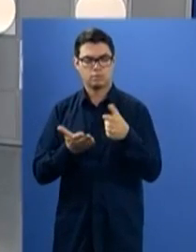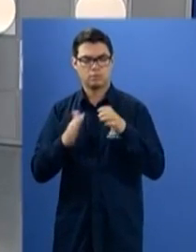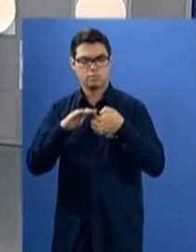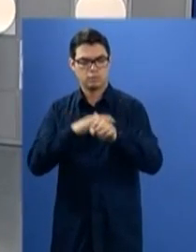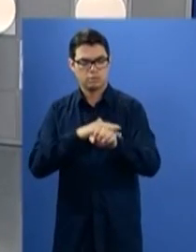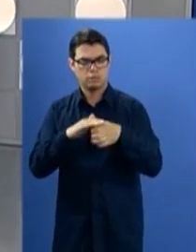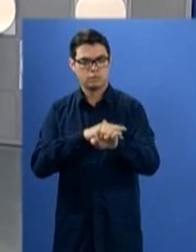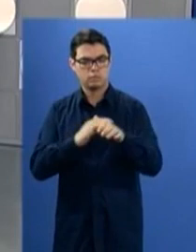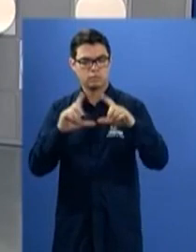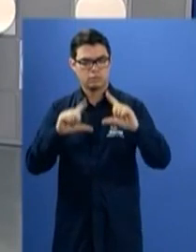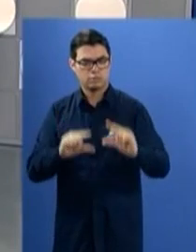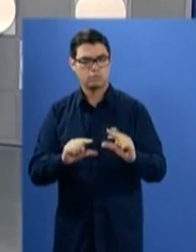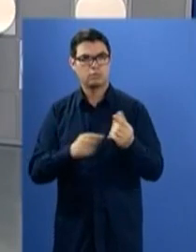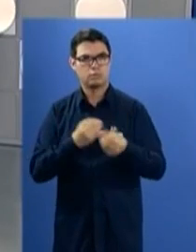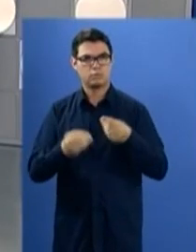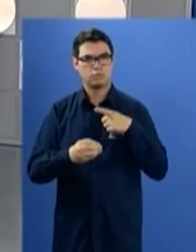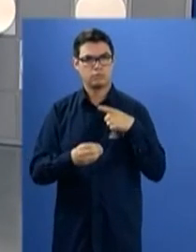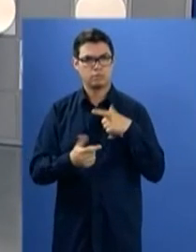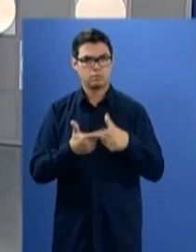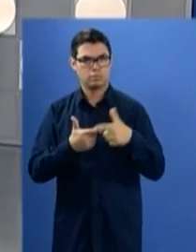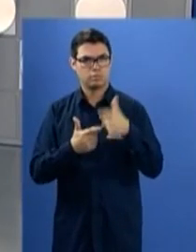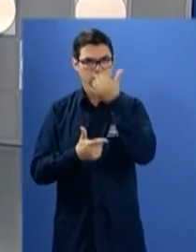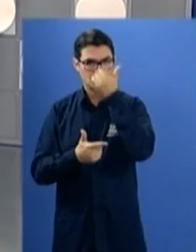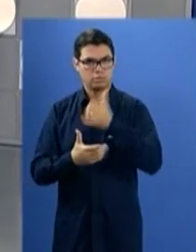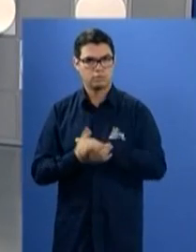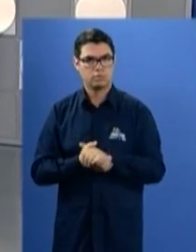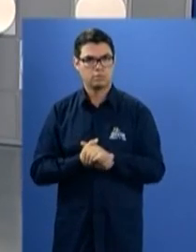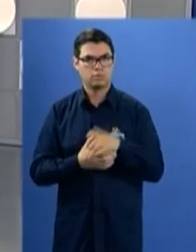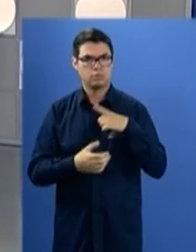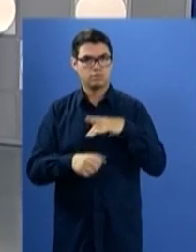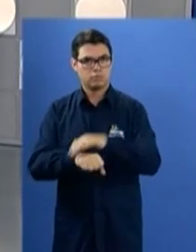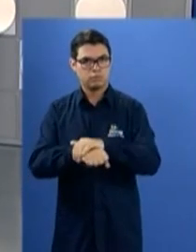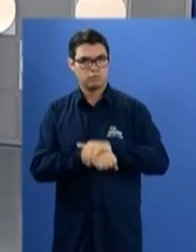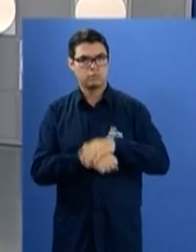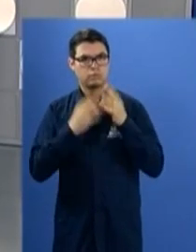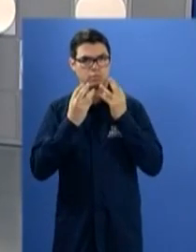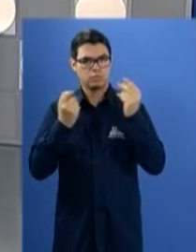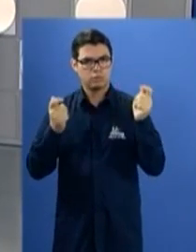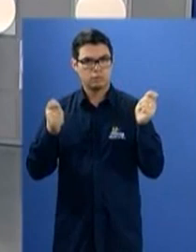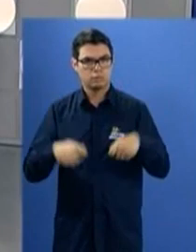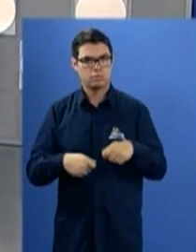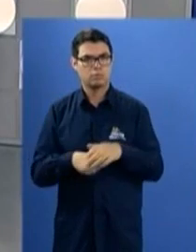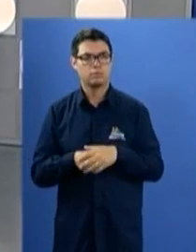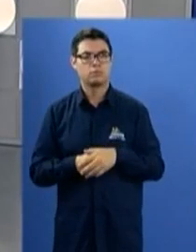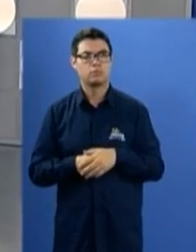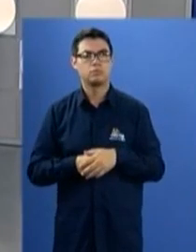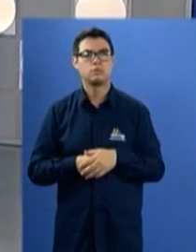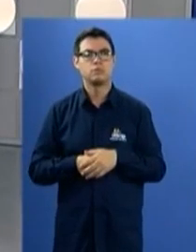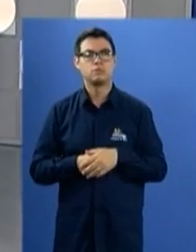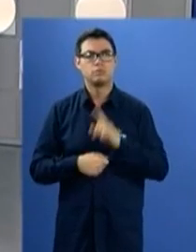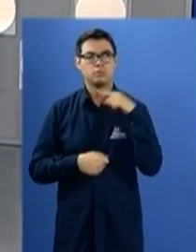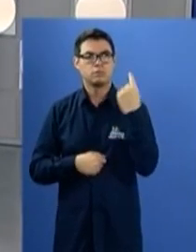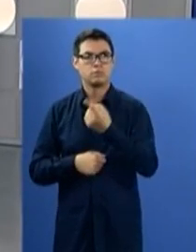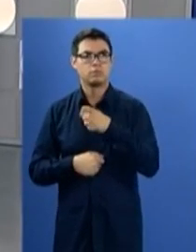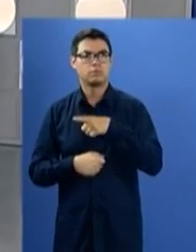estoques, que risco a gente está assumindo? O fornecedor me dá uma garantia de qualidade desse material? E nós